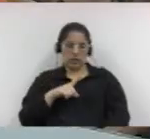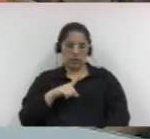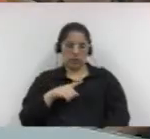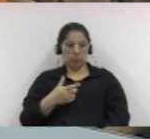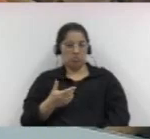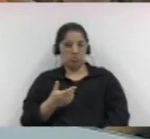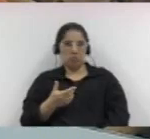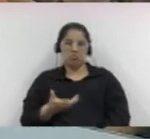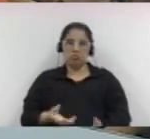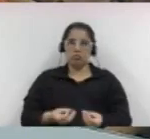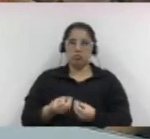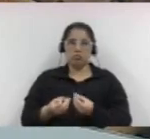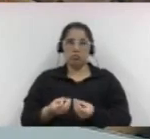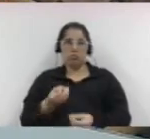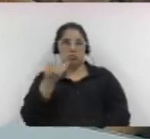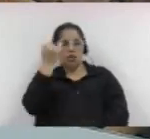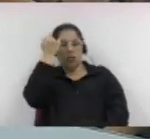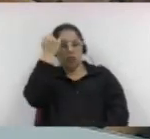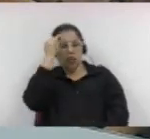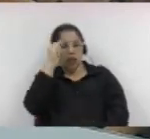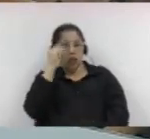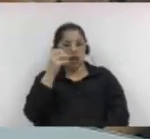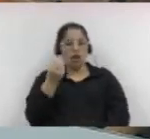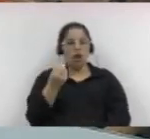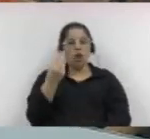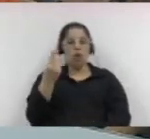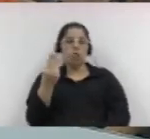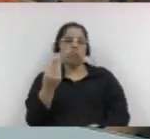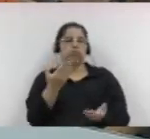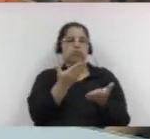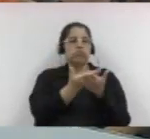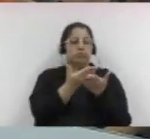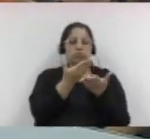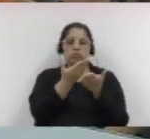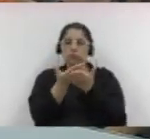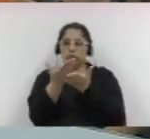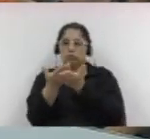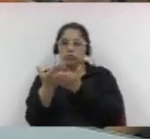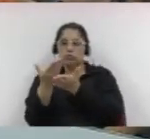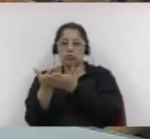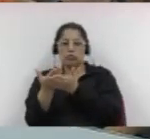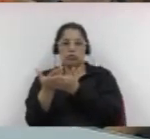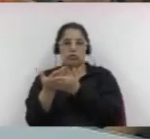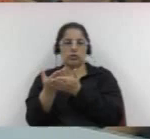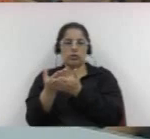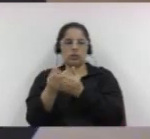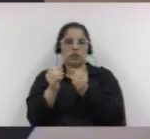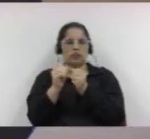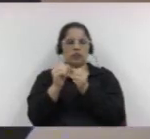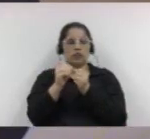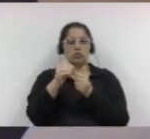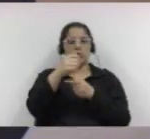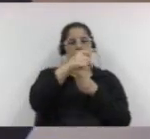a ideia ou um estudo para que seja feito uma PPP